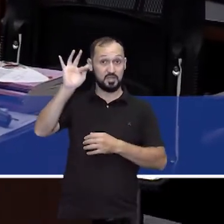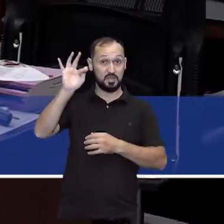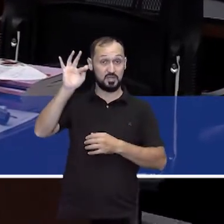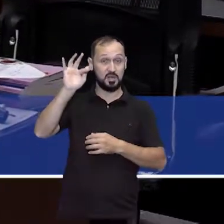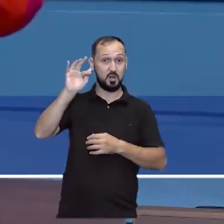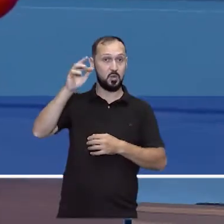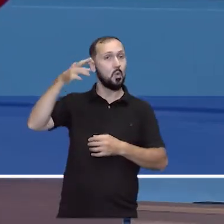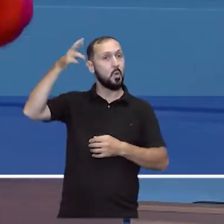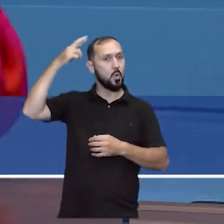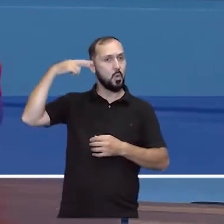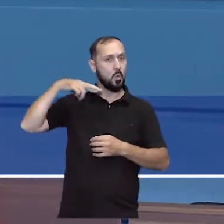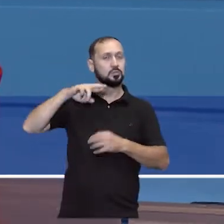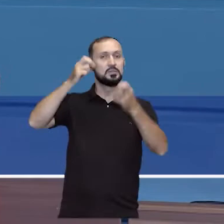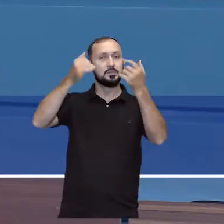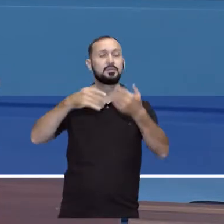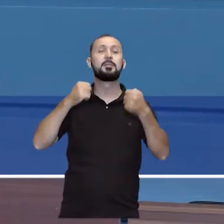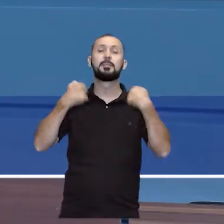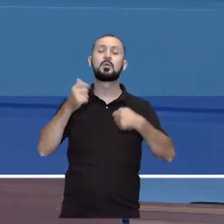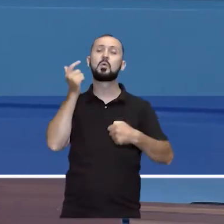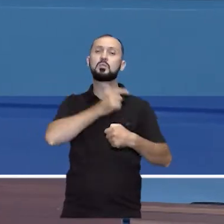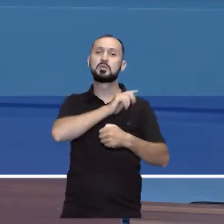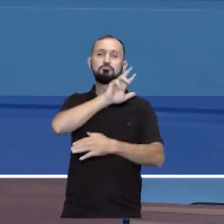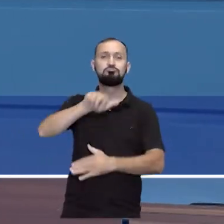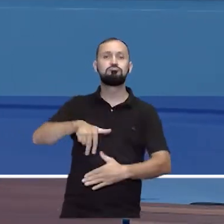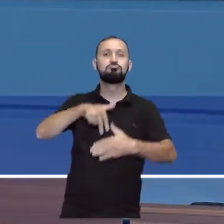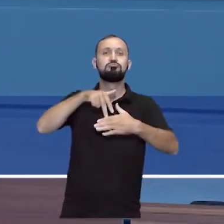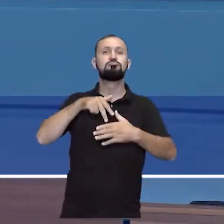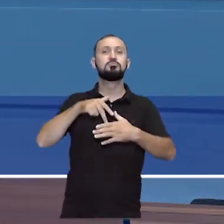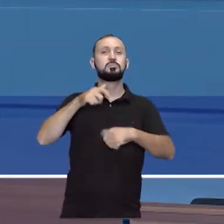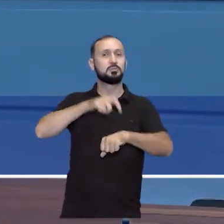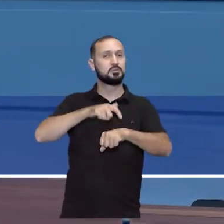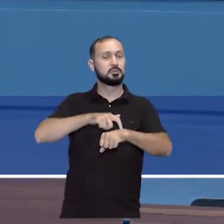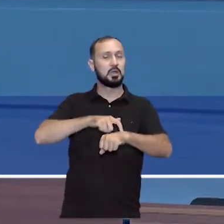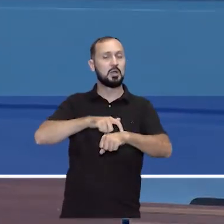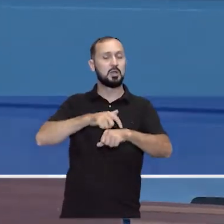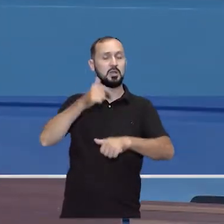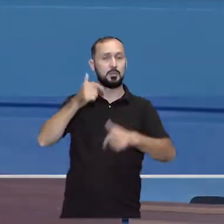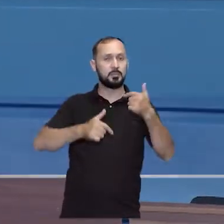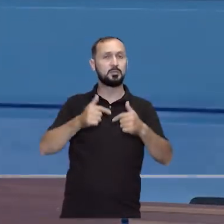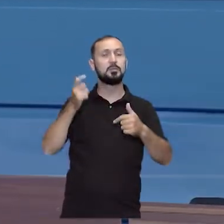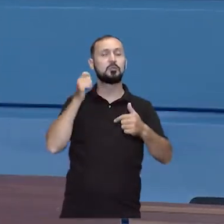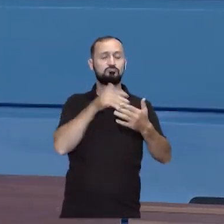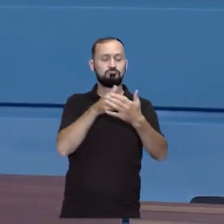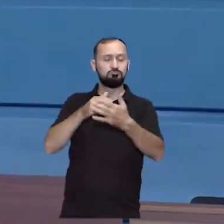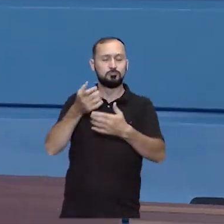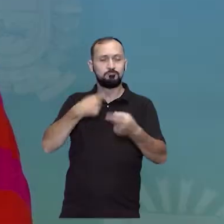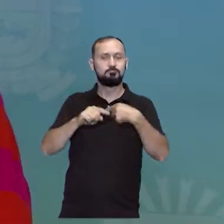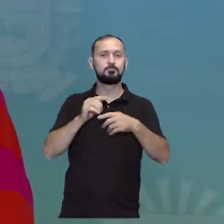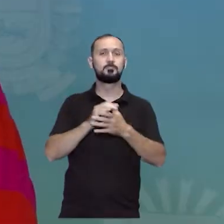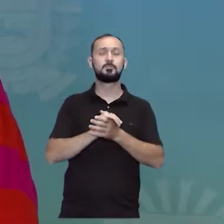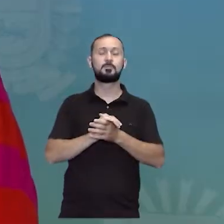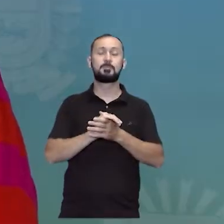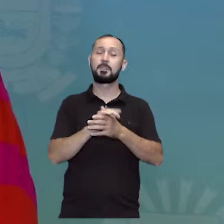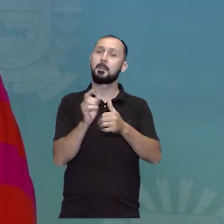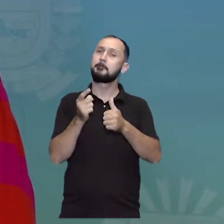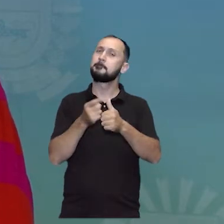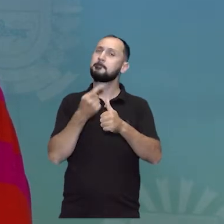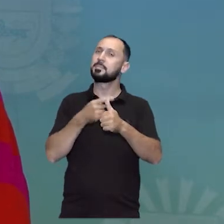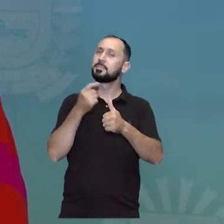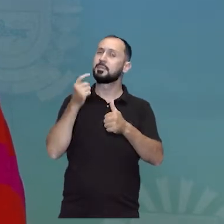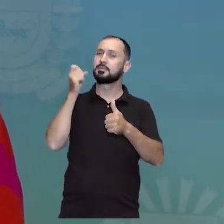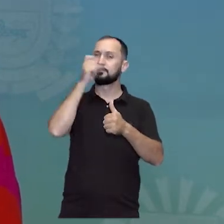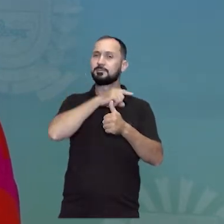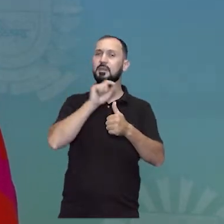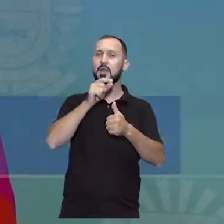Modesto falou que é possível conquistar o espaço na política, mesmo enfrentando dificuldades. Bom, eu acho que a maior